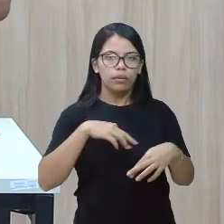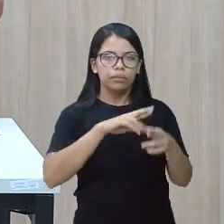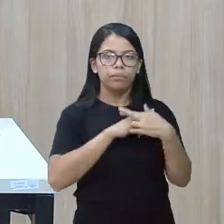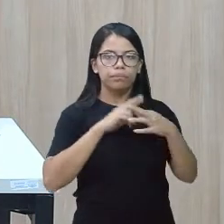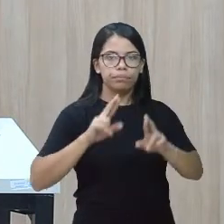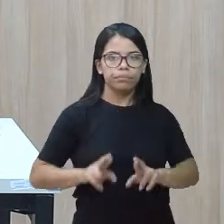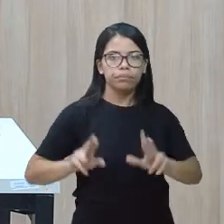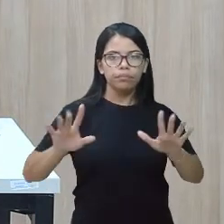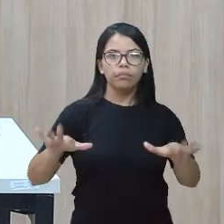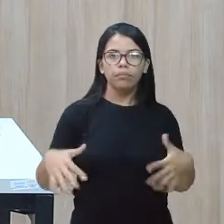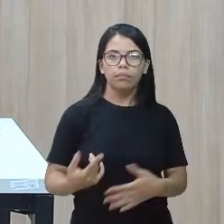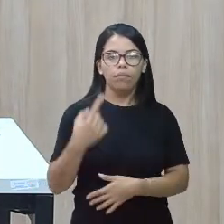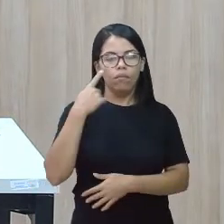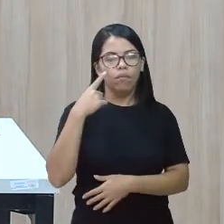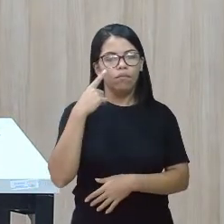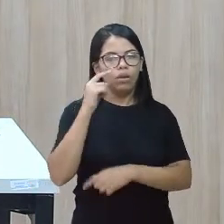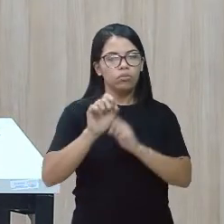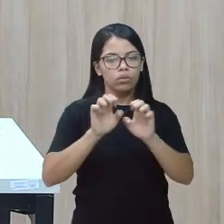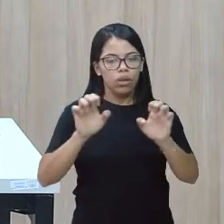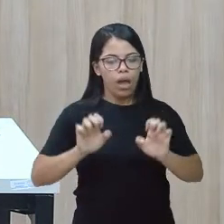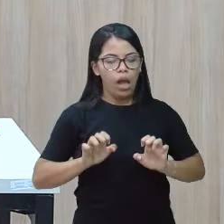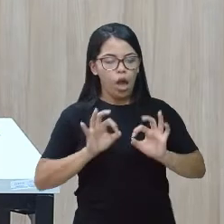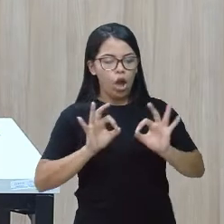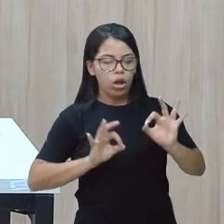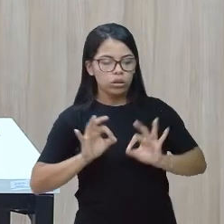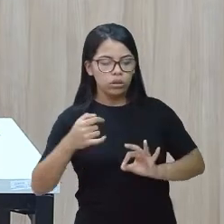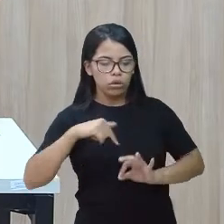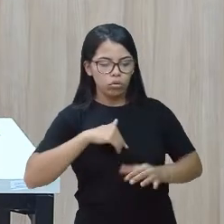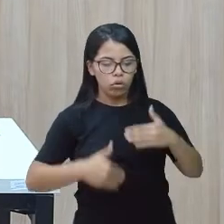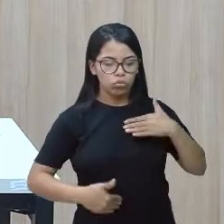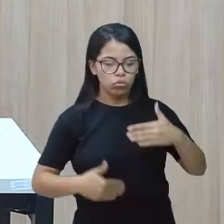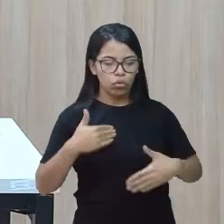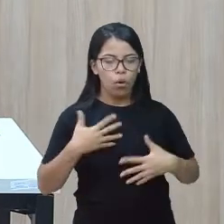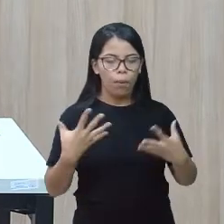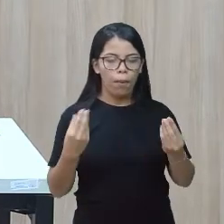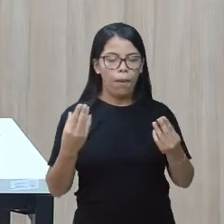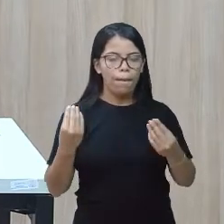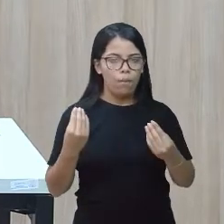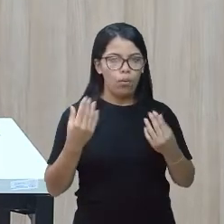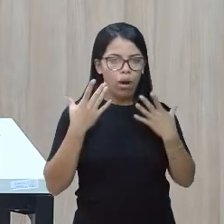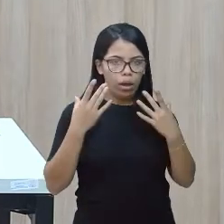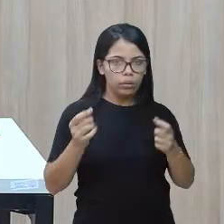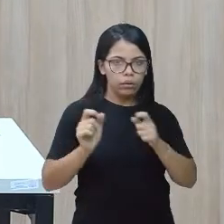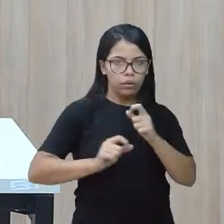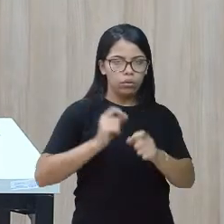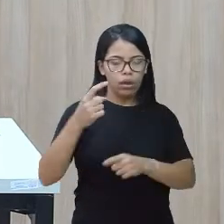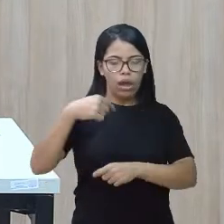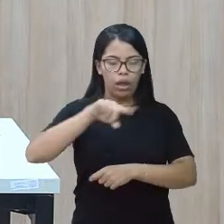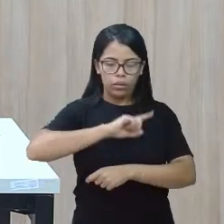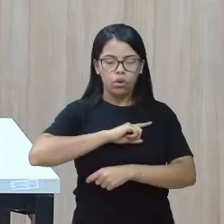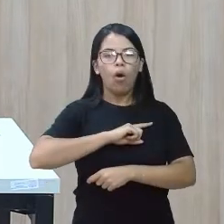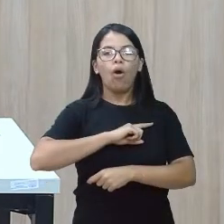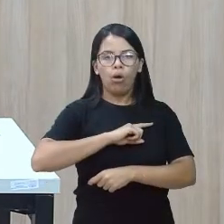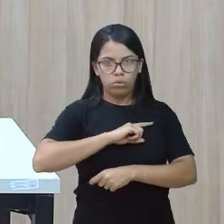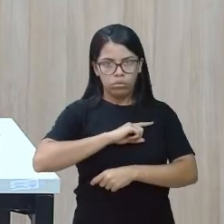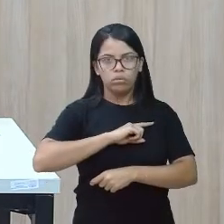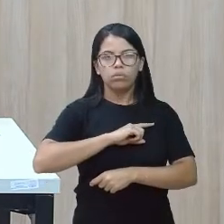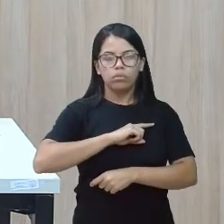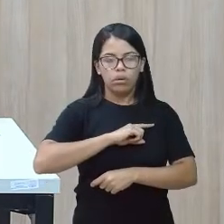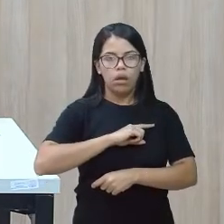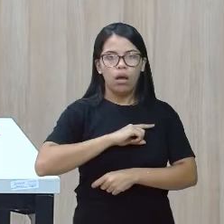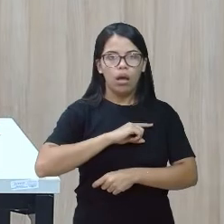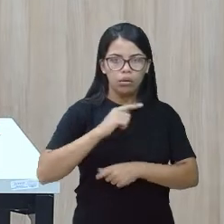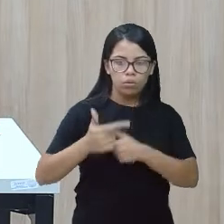diferentes. Vejam que as estruturas do nosso corpo estão bem ligadas, né, com as funções. Então, de que eles